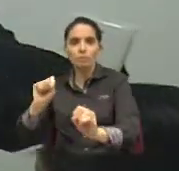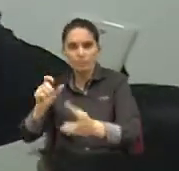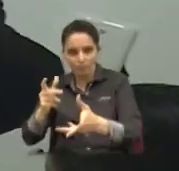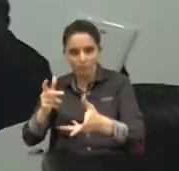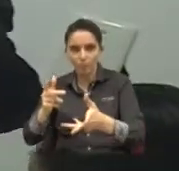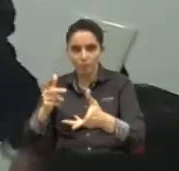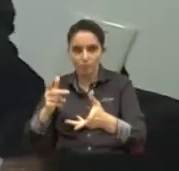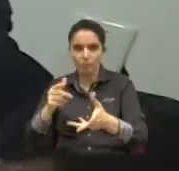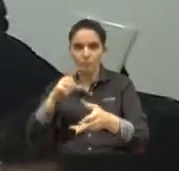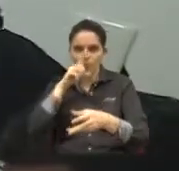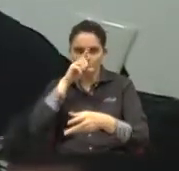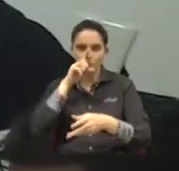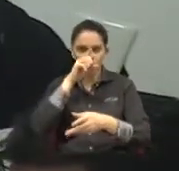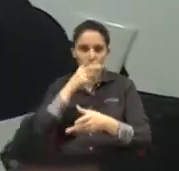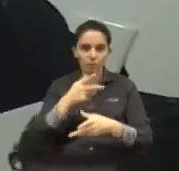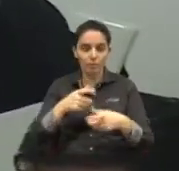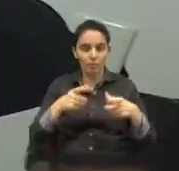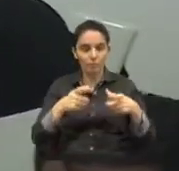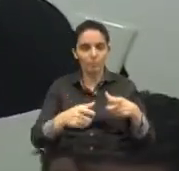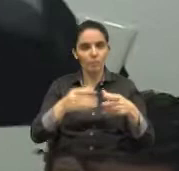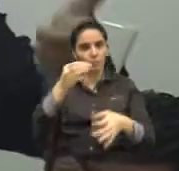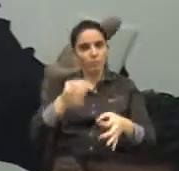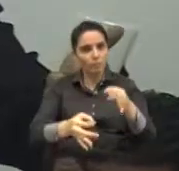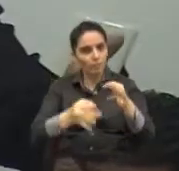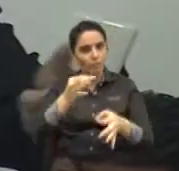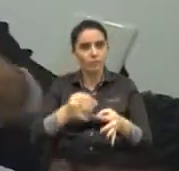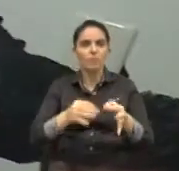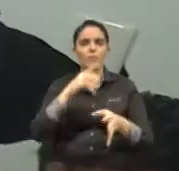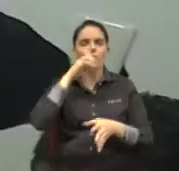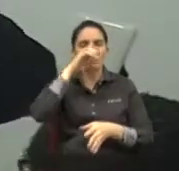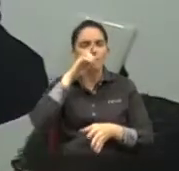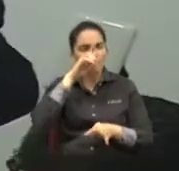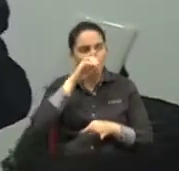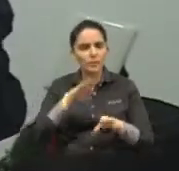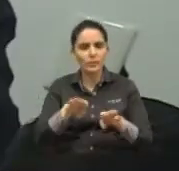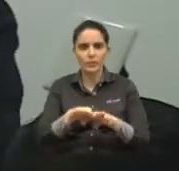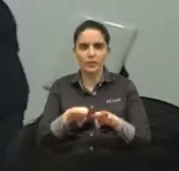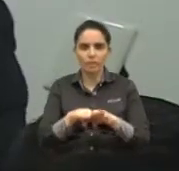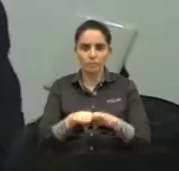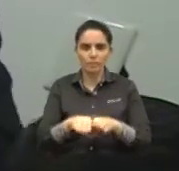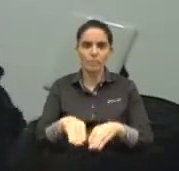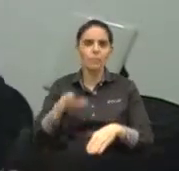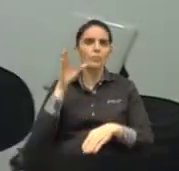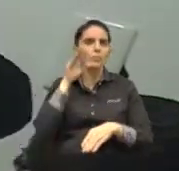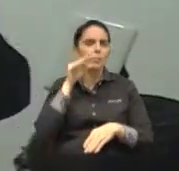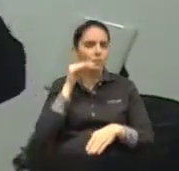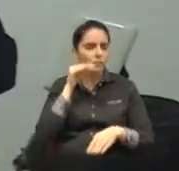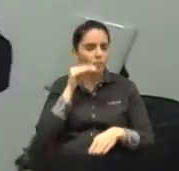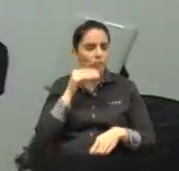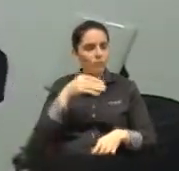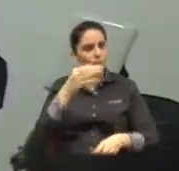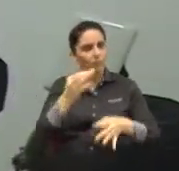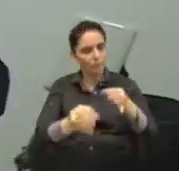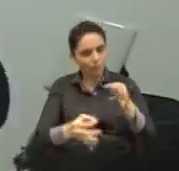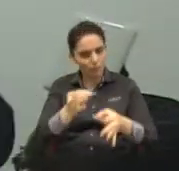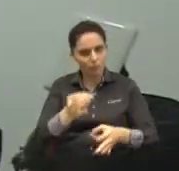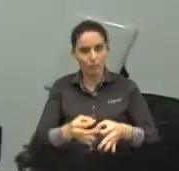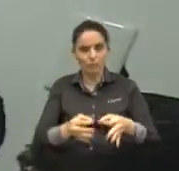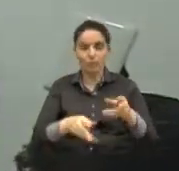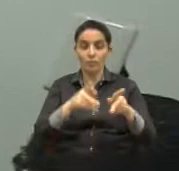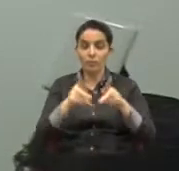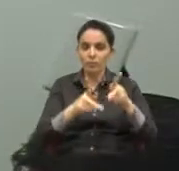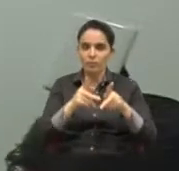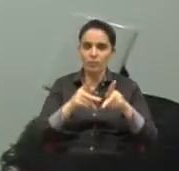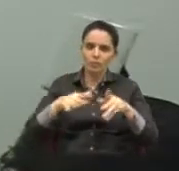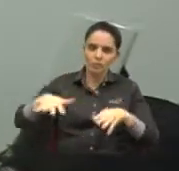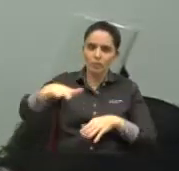fórum, trazer transtorno para os magistrados, para os funcionários do fórum, pode trazer para a população em geral,